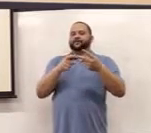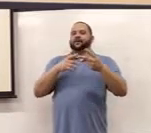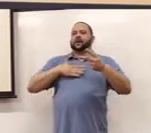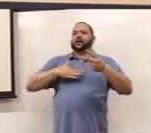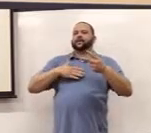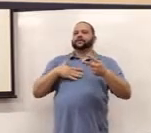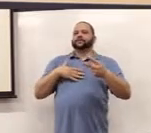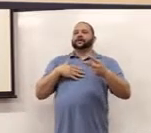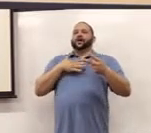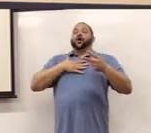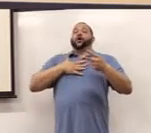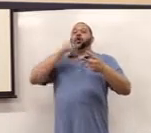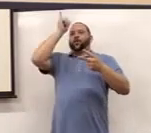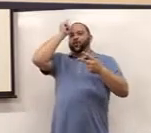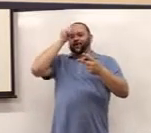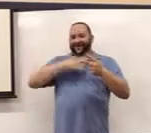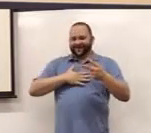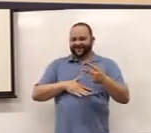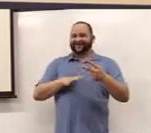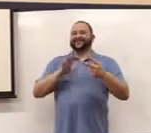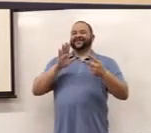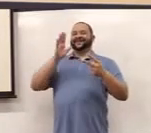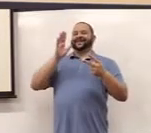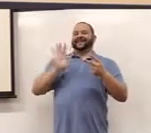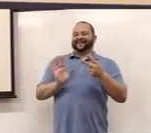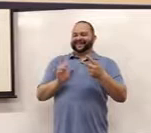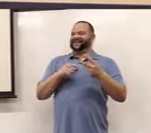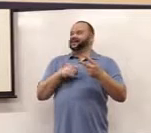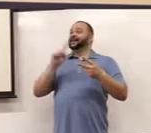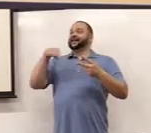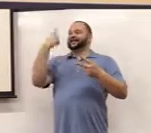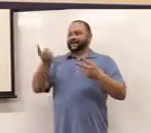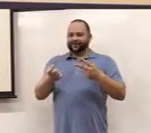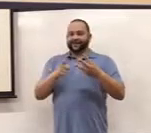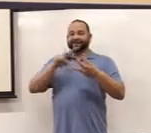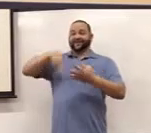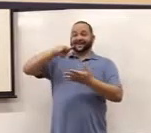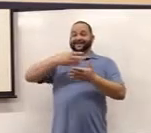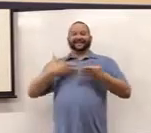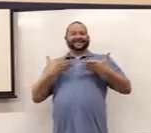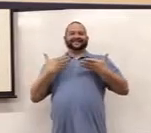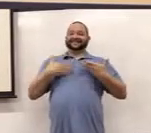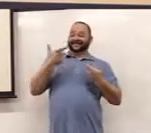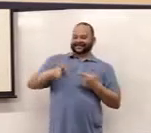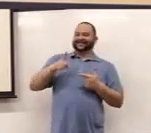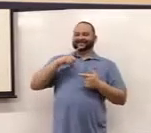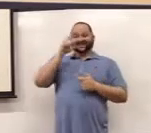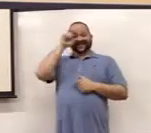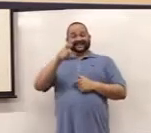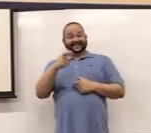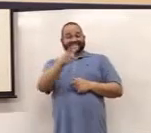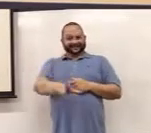gente respirar um pouco, né? Esvaziar a cabeça. Aí vem uma dança para a gente se animar de novo, né? Criar interesse outra